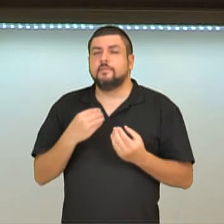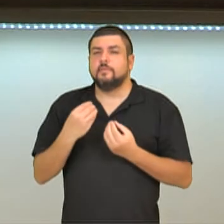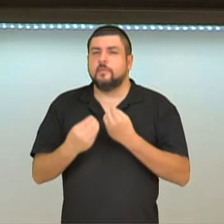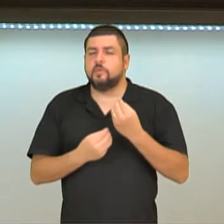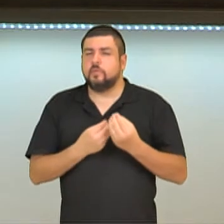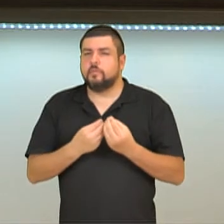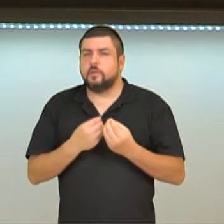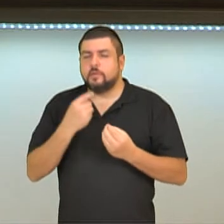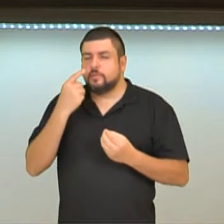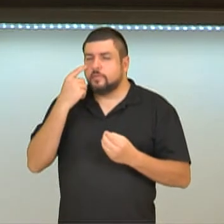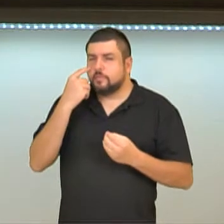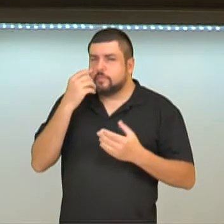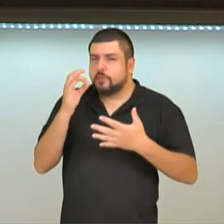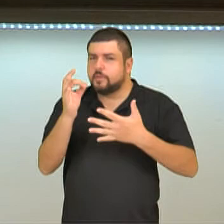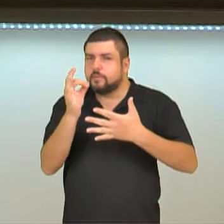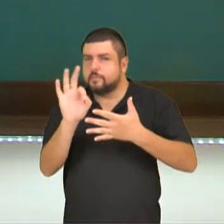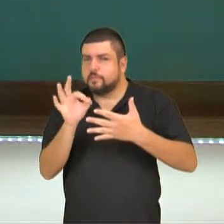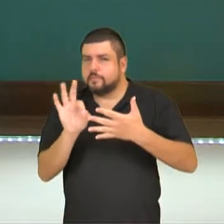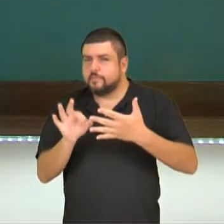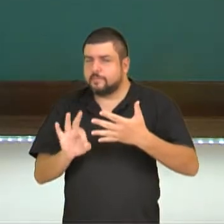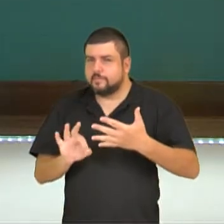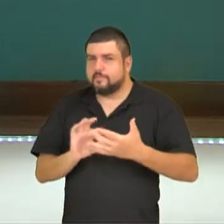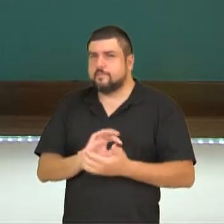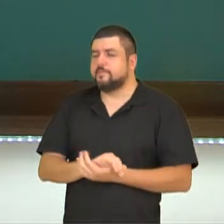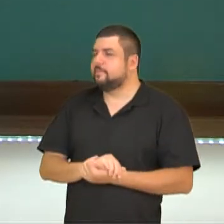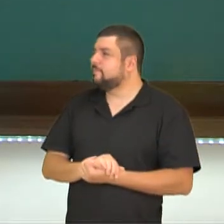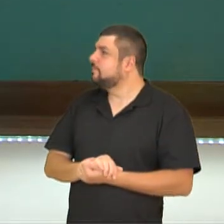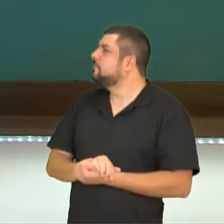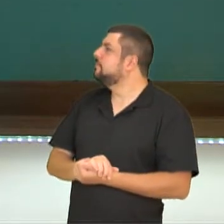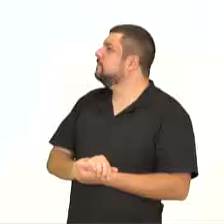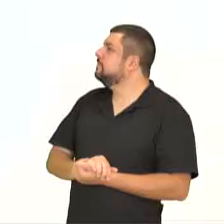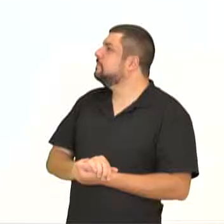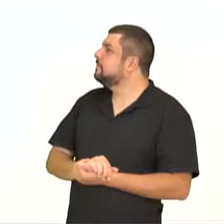Vamos ver as respostas.